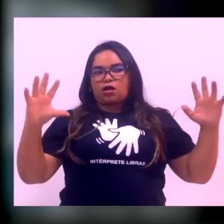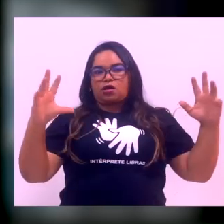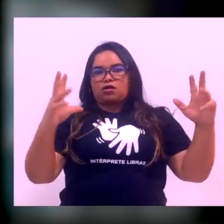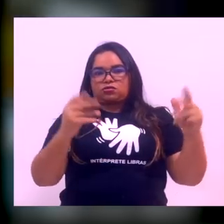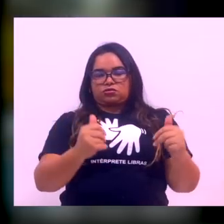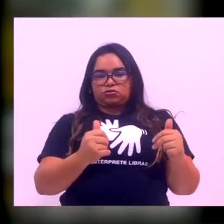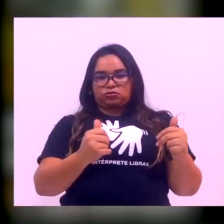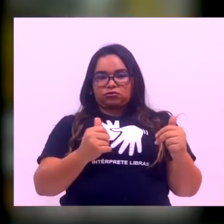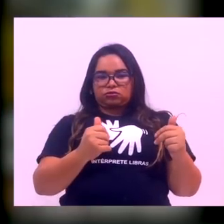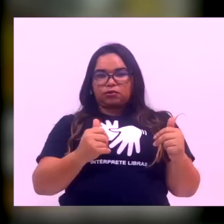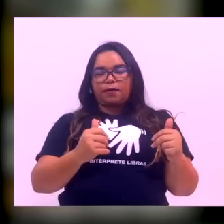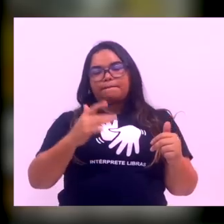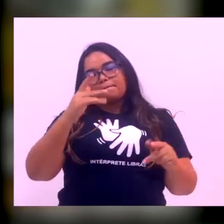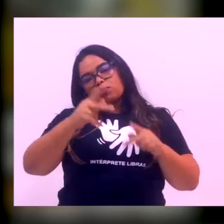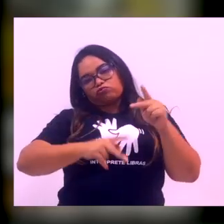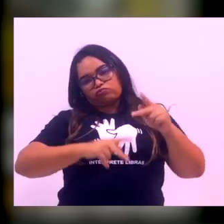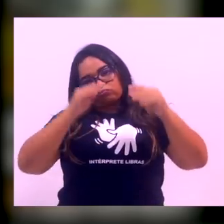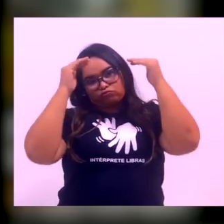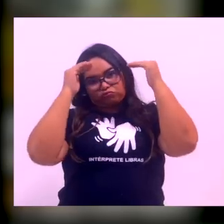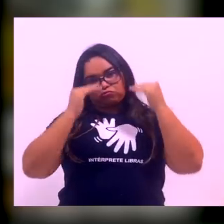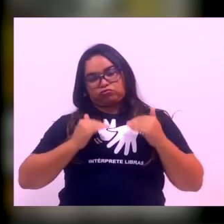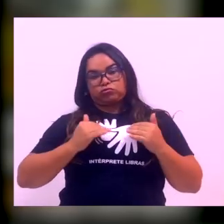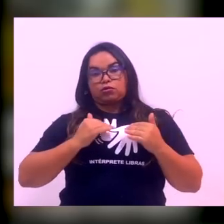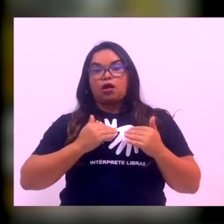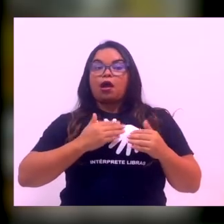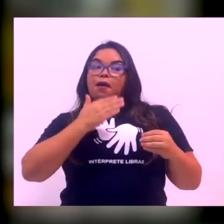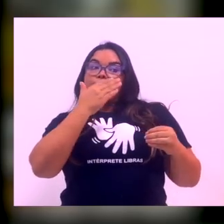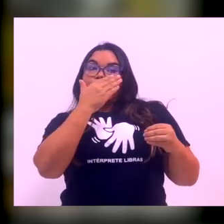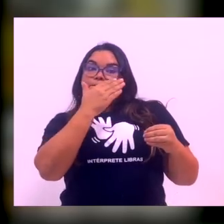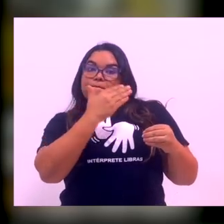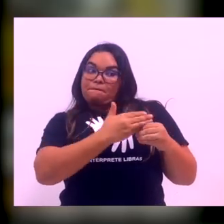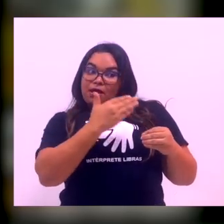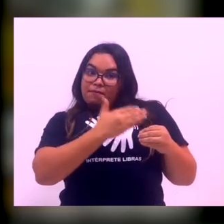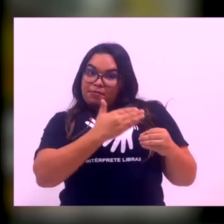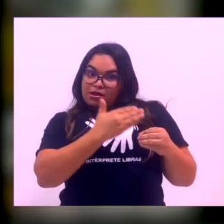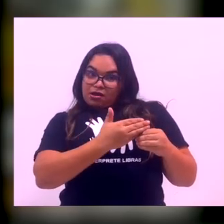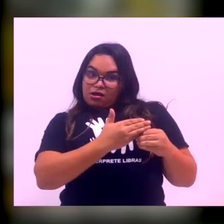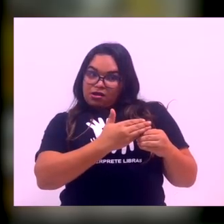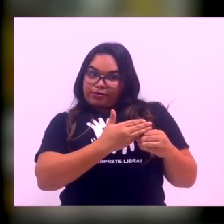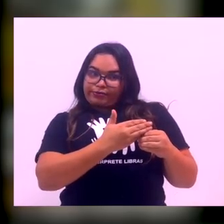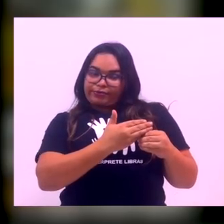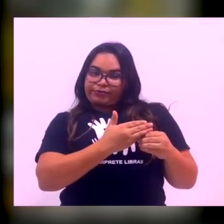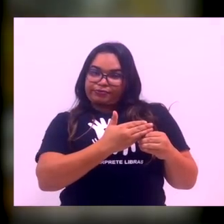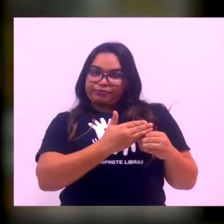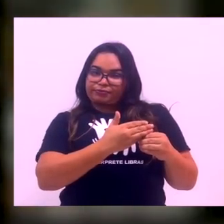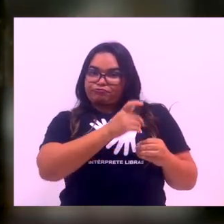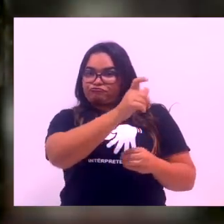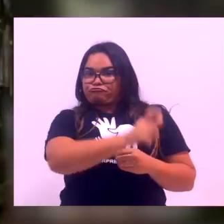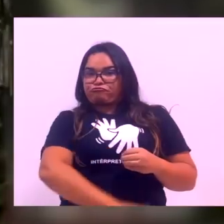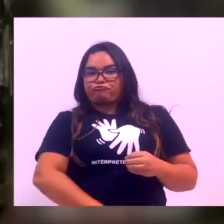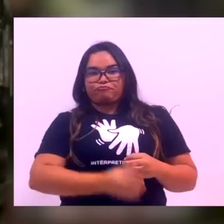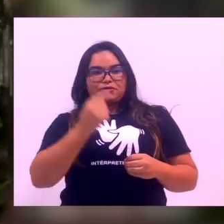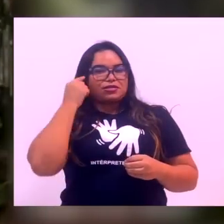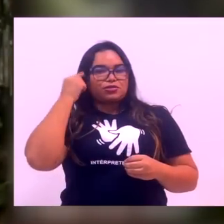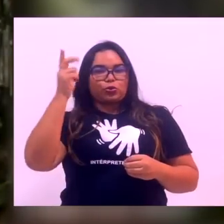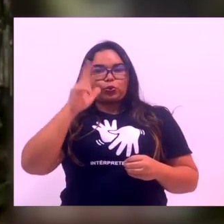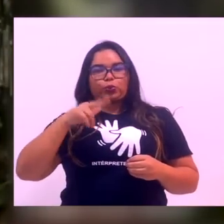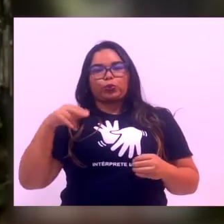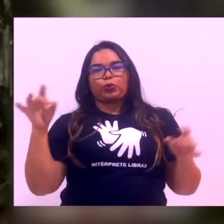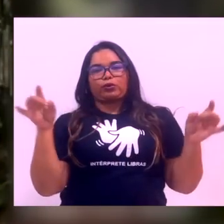reino. A terra inteira se prostrará aos seus pés. Babilônia nunca deveria